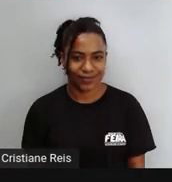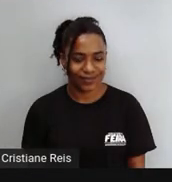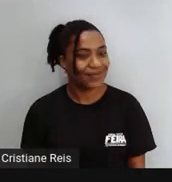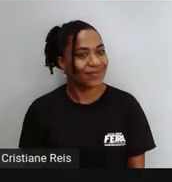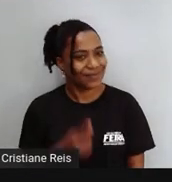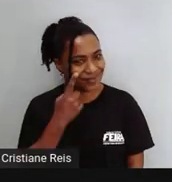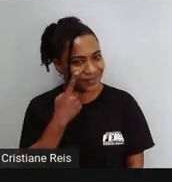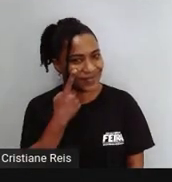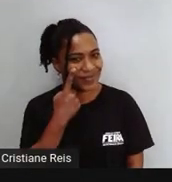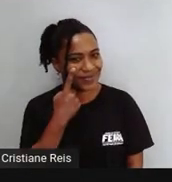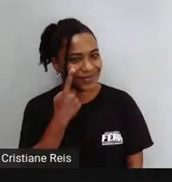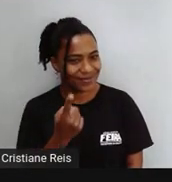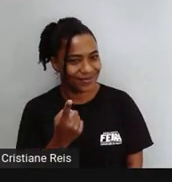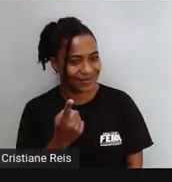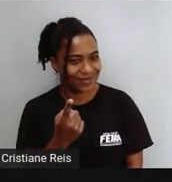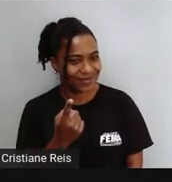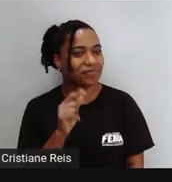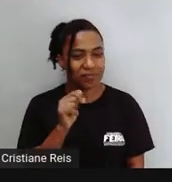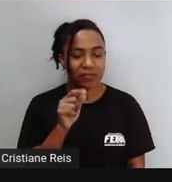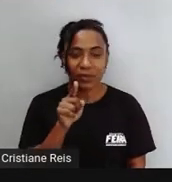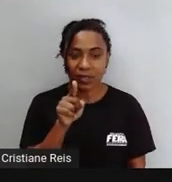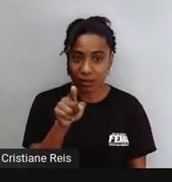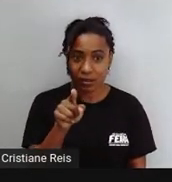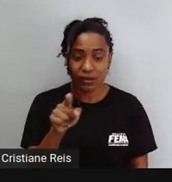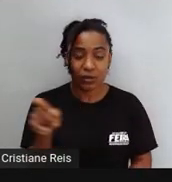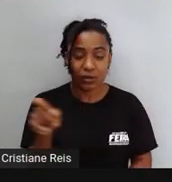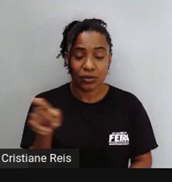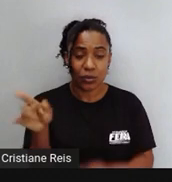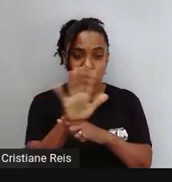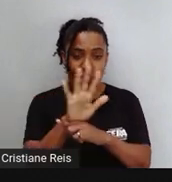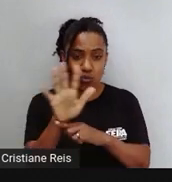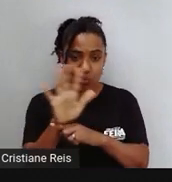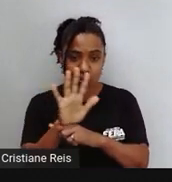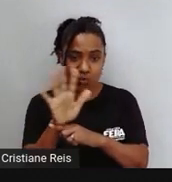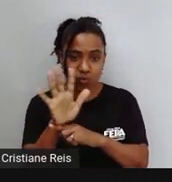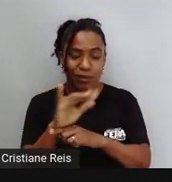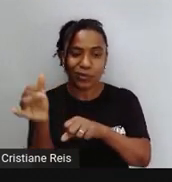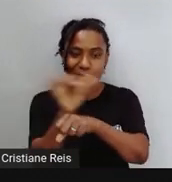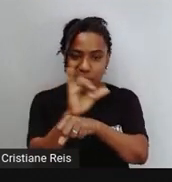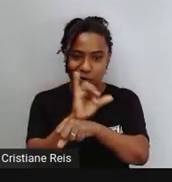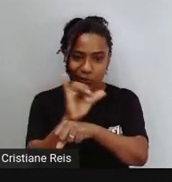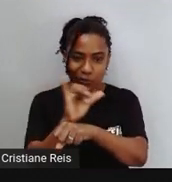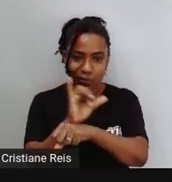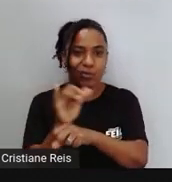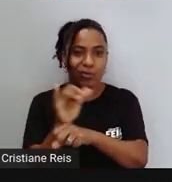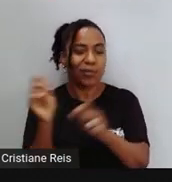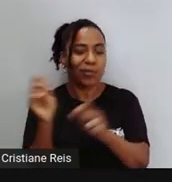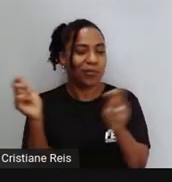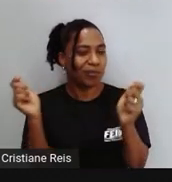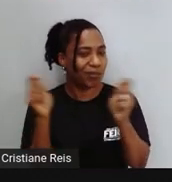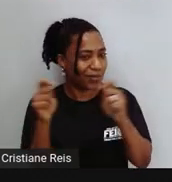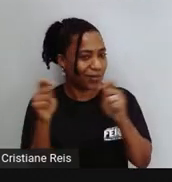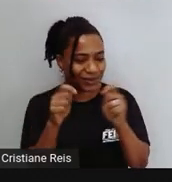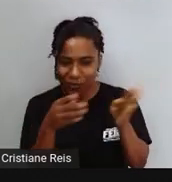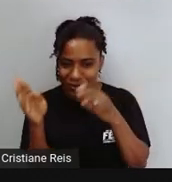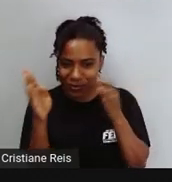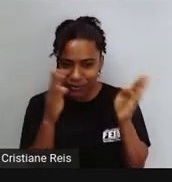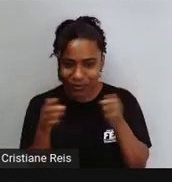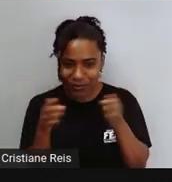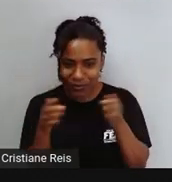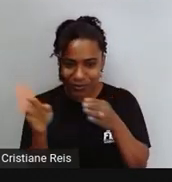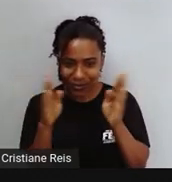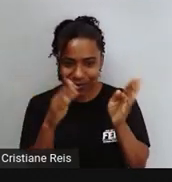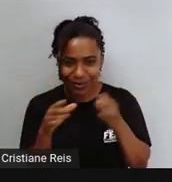Okay, students, esse videoclipe está disponível lá no YouTube, ok? Curtam, ouçam mais, pratiquem mais o